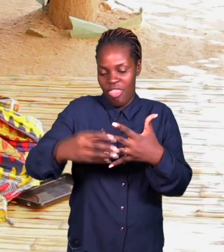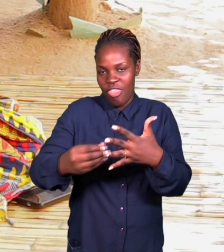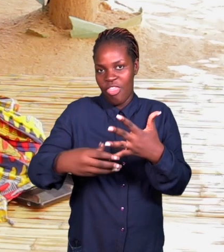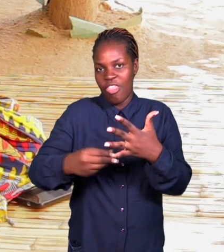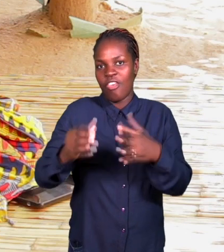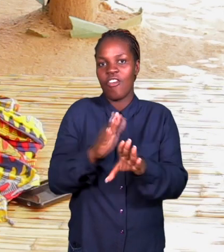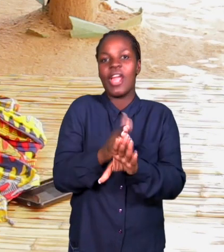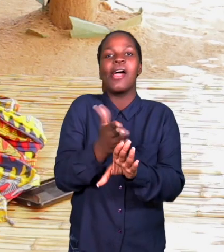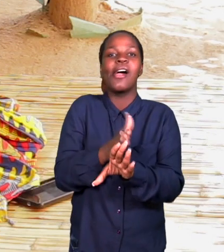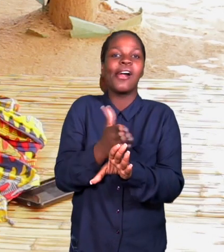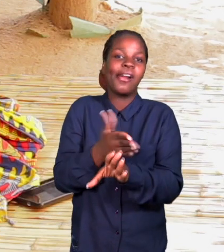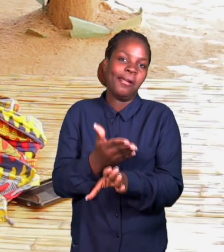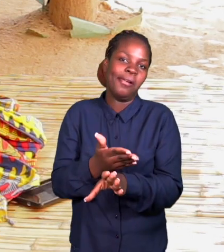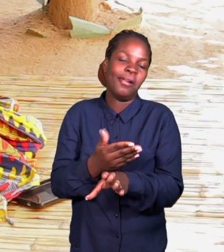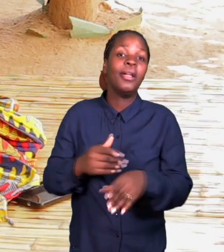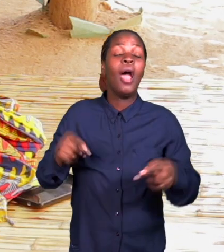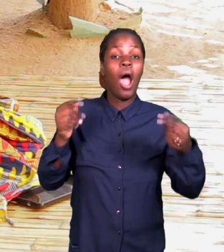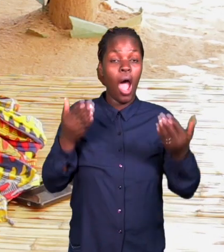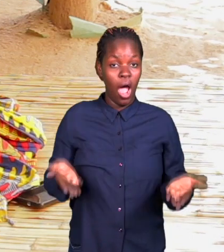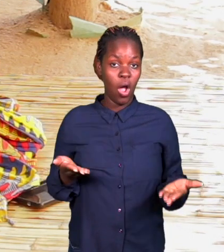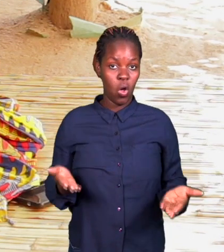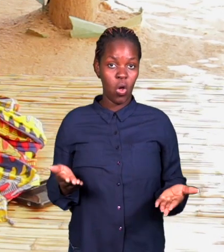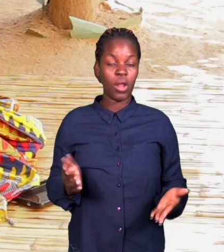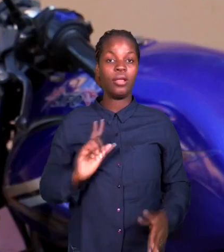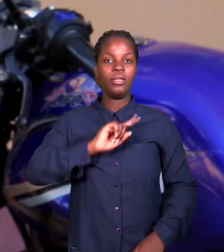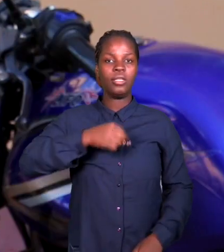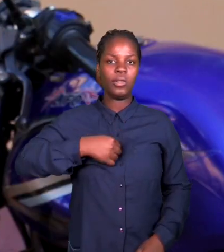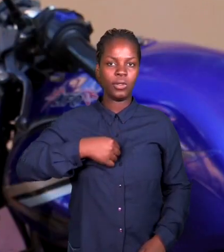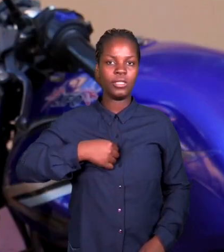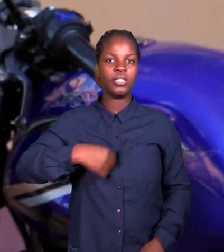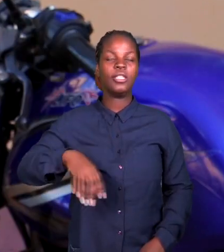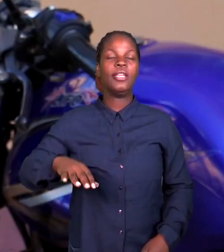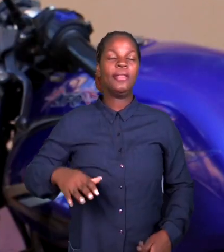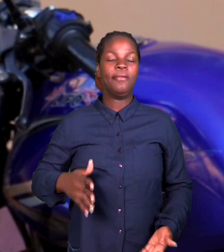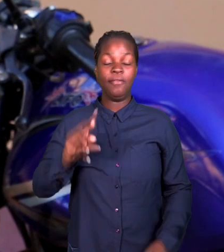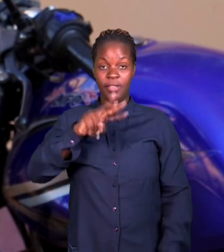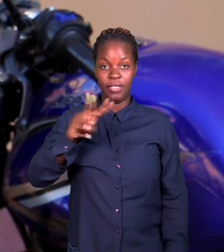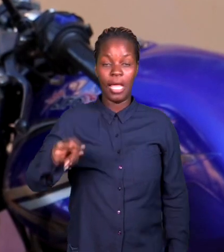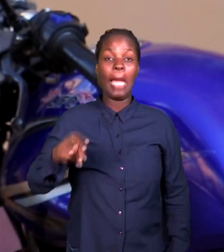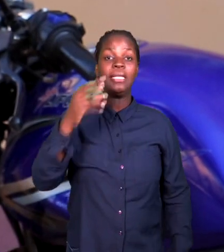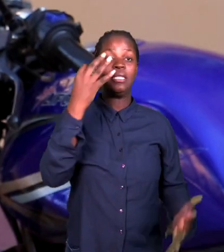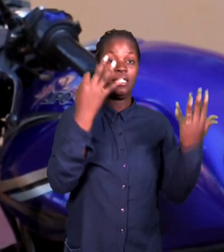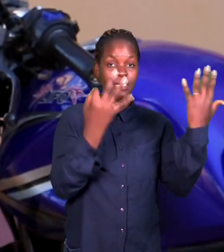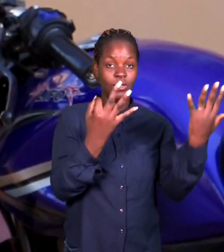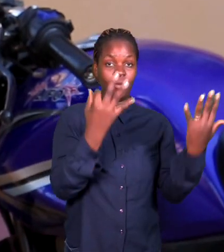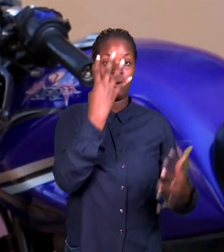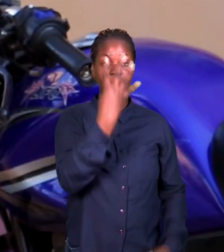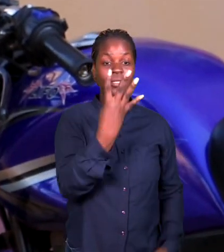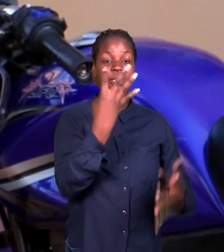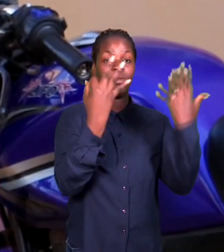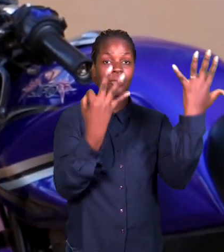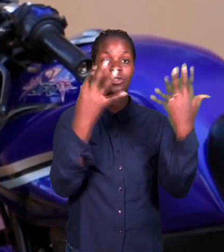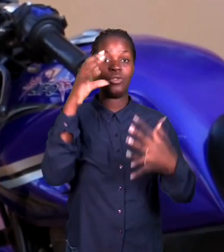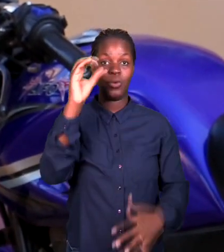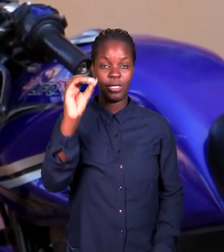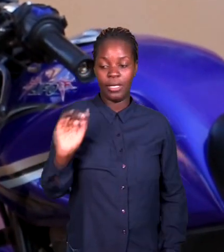na matapa. Tenho que preparar a matapa com amendoim. Hoje estamos a sensivelmente 480 comunidades